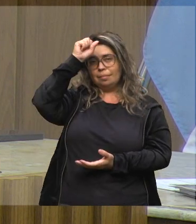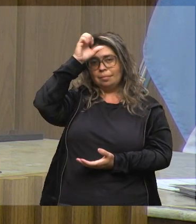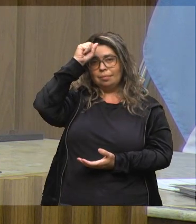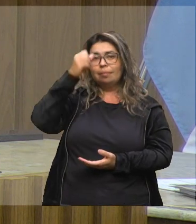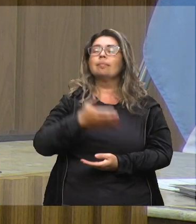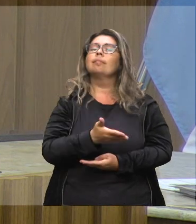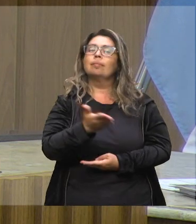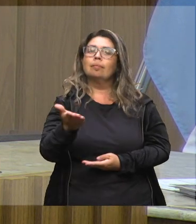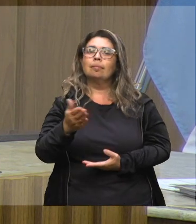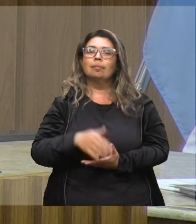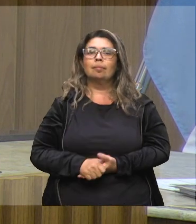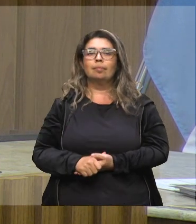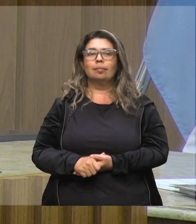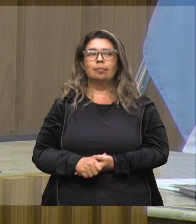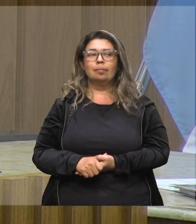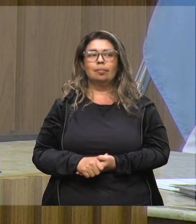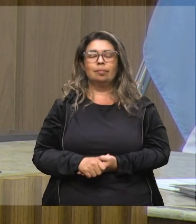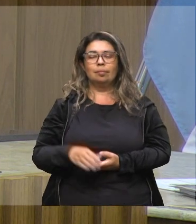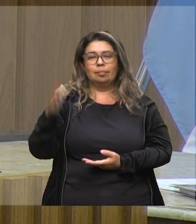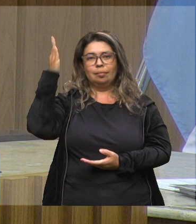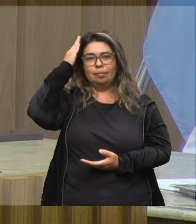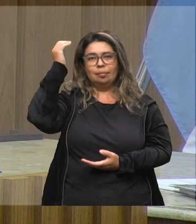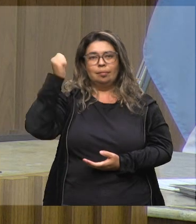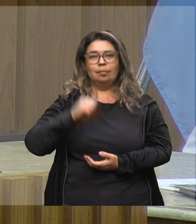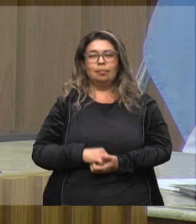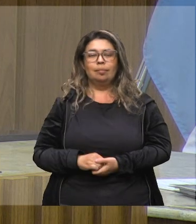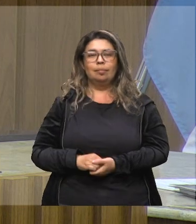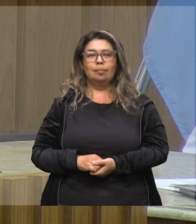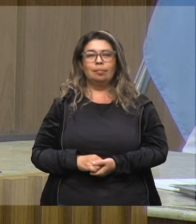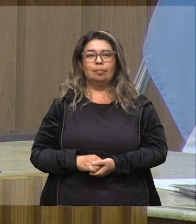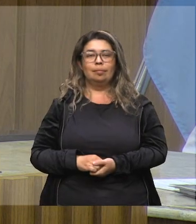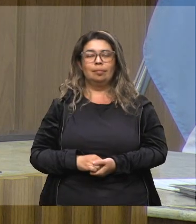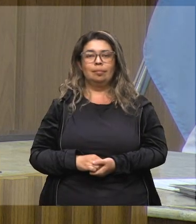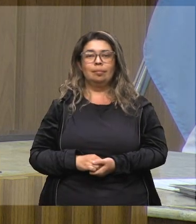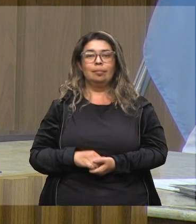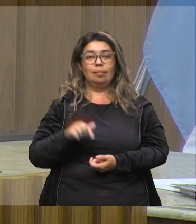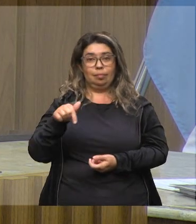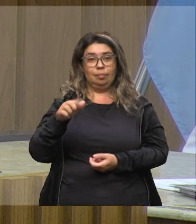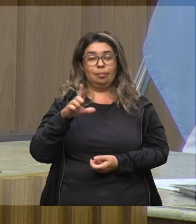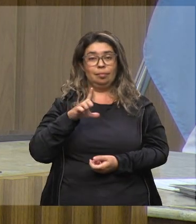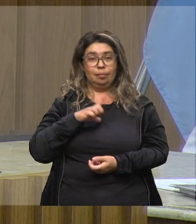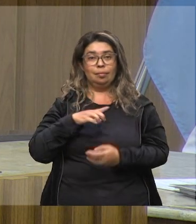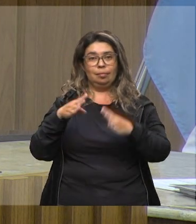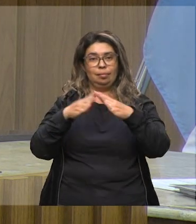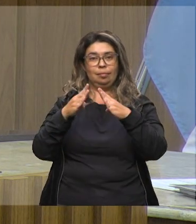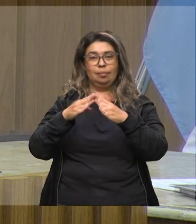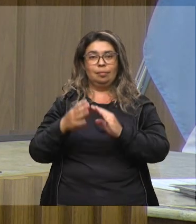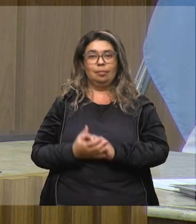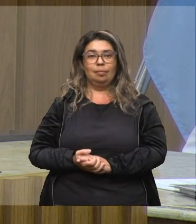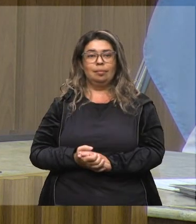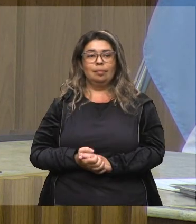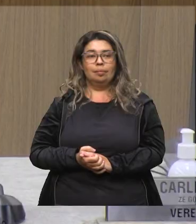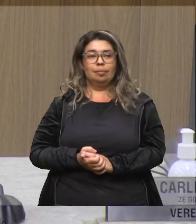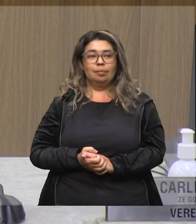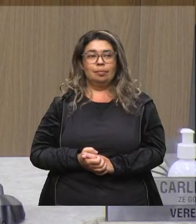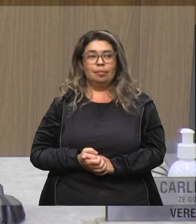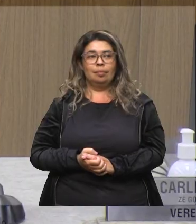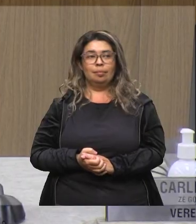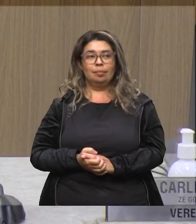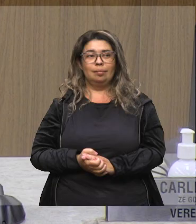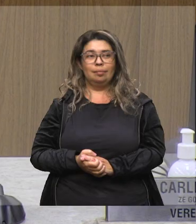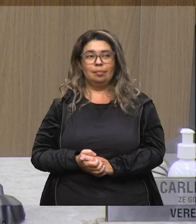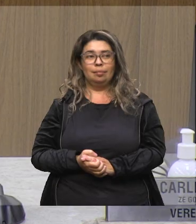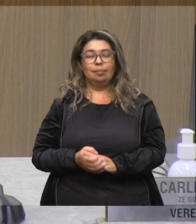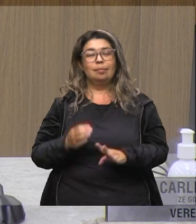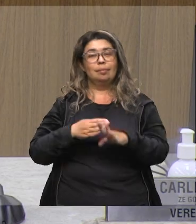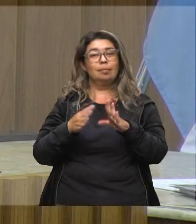aí. Sei que o senhor aí mantém na sua residência, né? Com todo